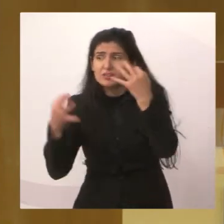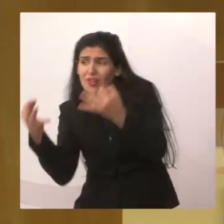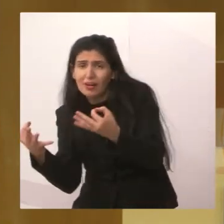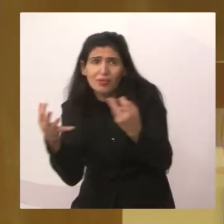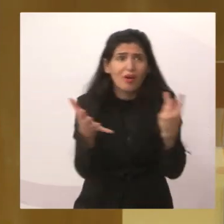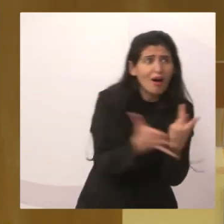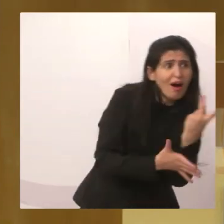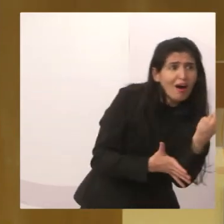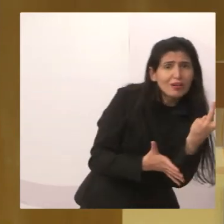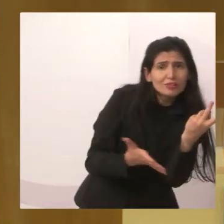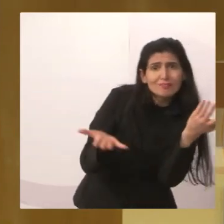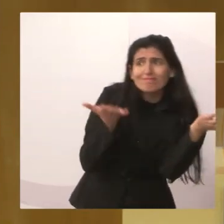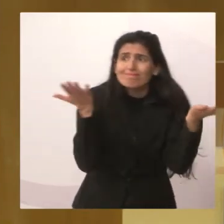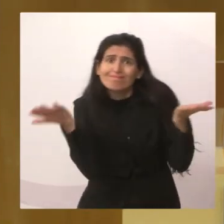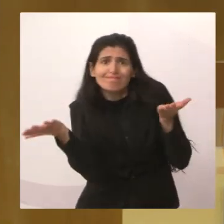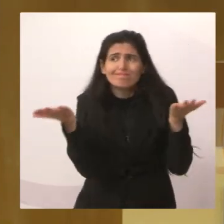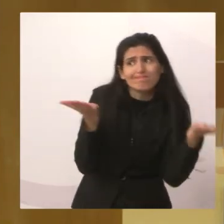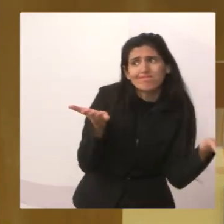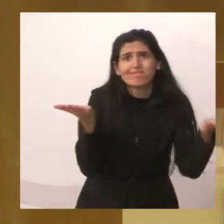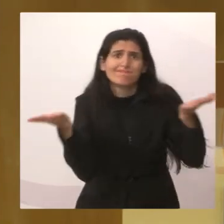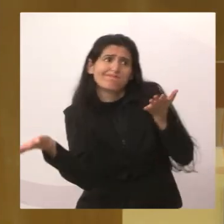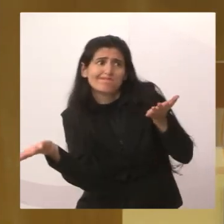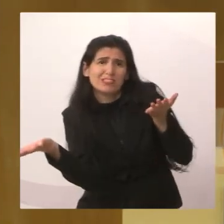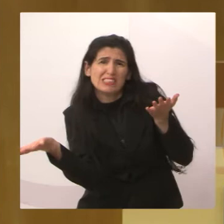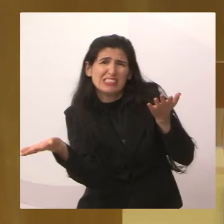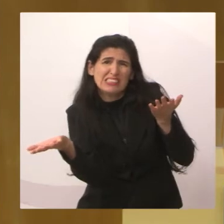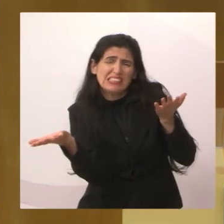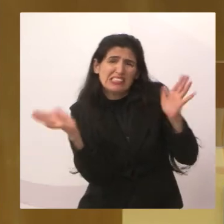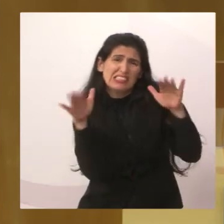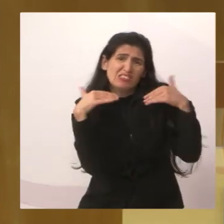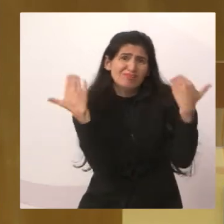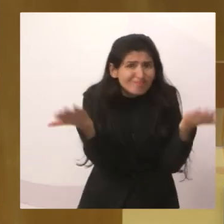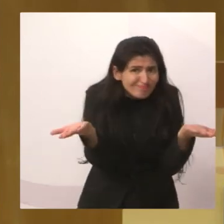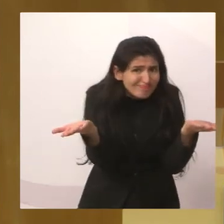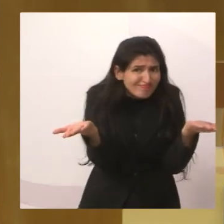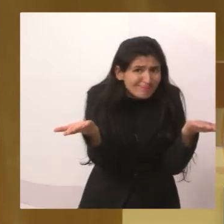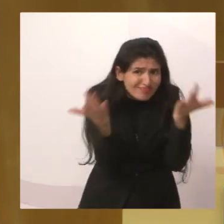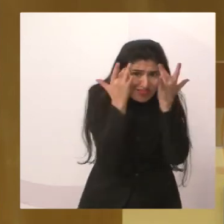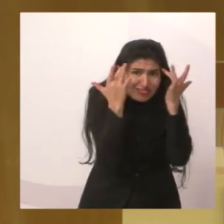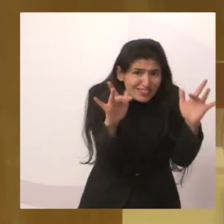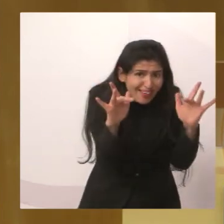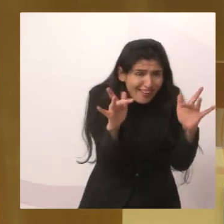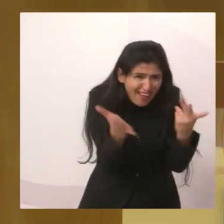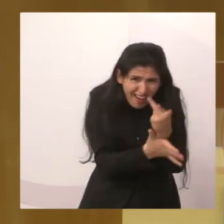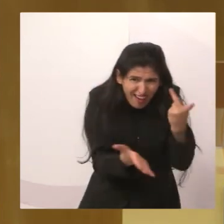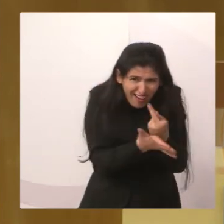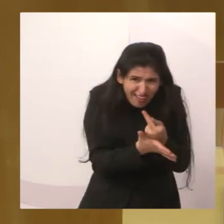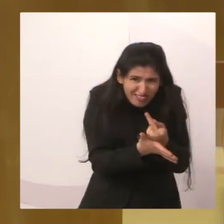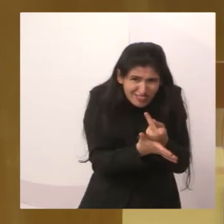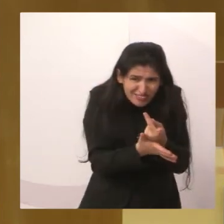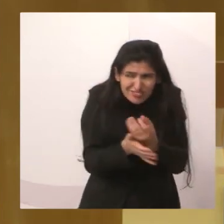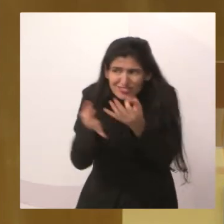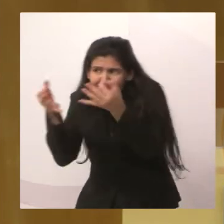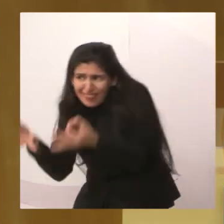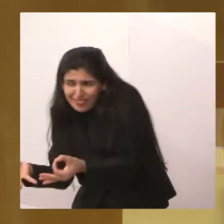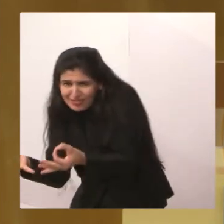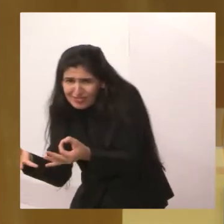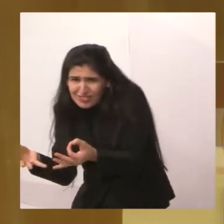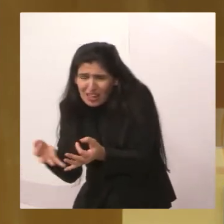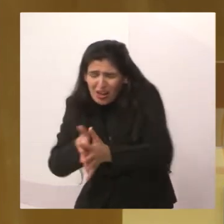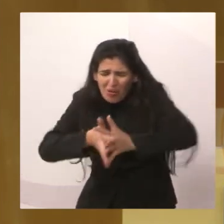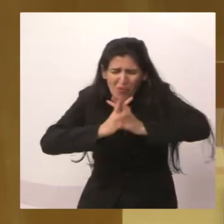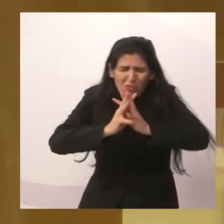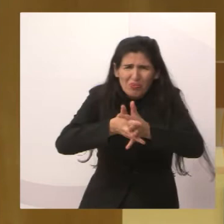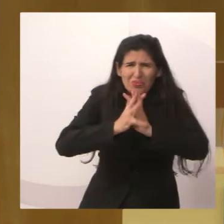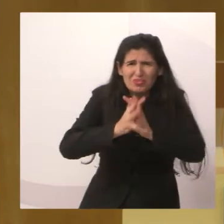Será que está errado mesmo? Será que está errado agora? Então, é um imbróglio que, se a gente começar a discutir,